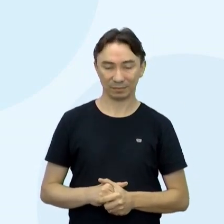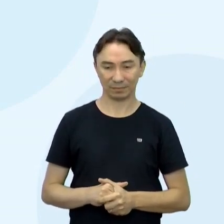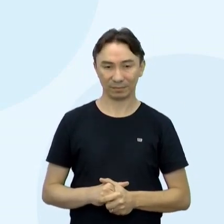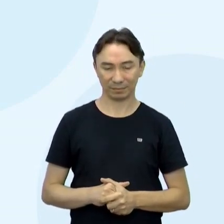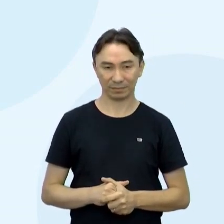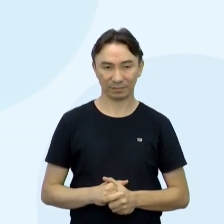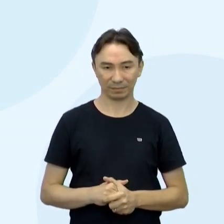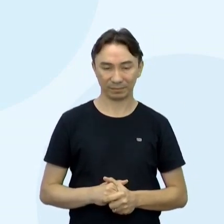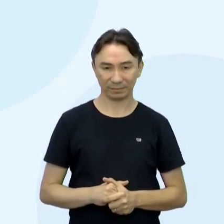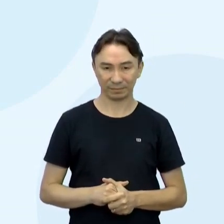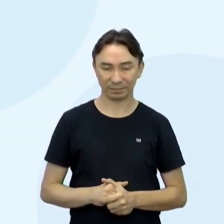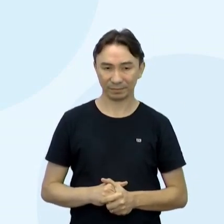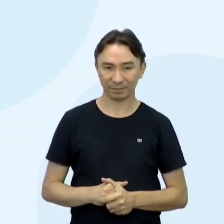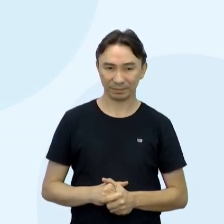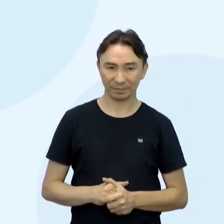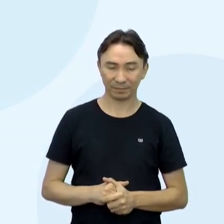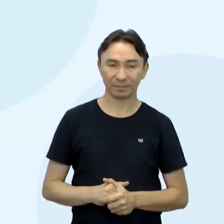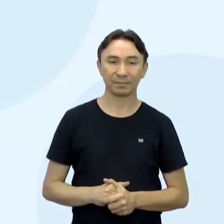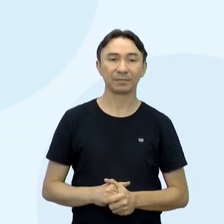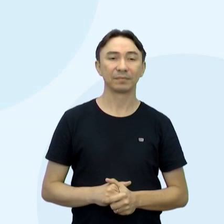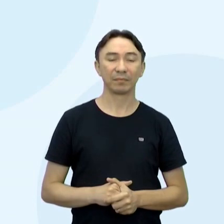Então, nós chegamos até a